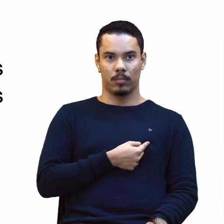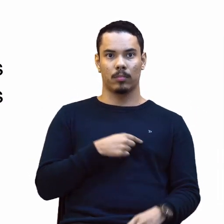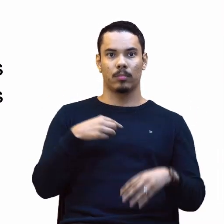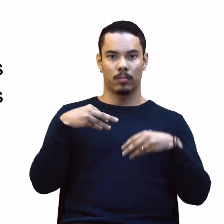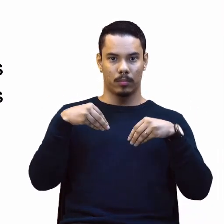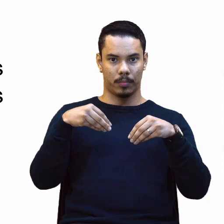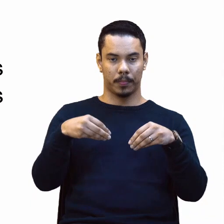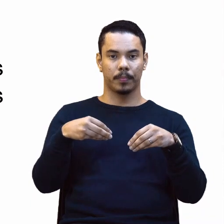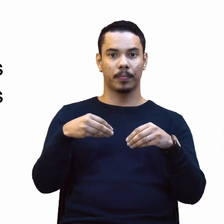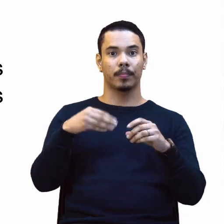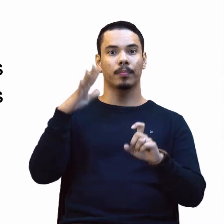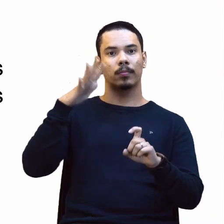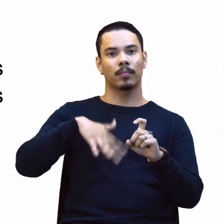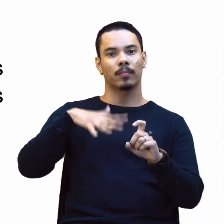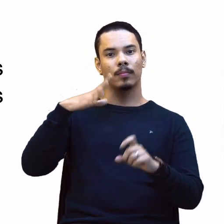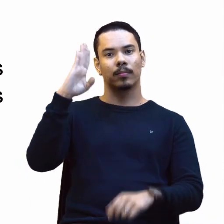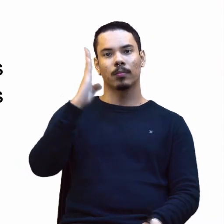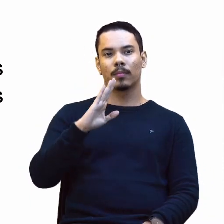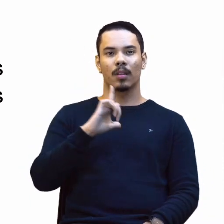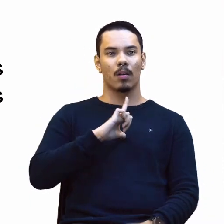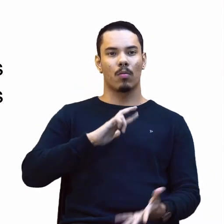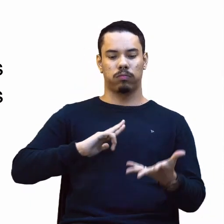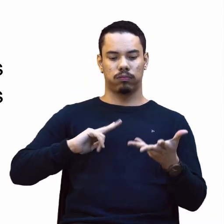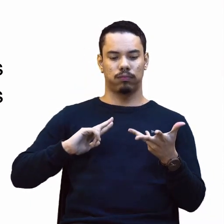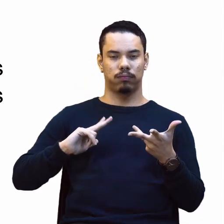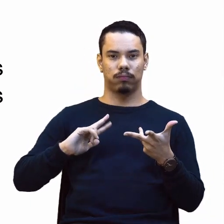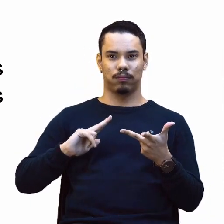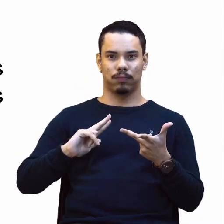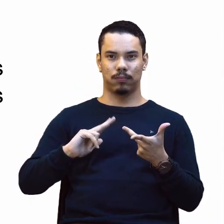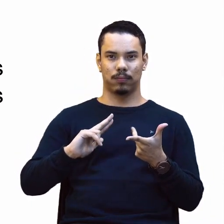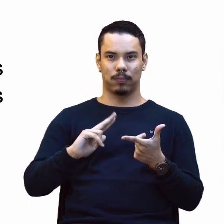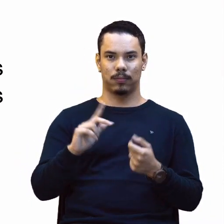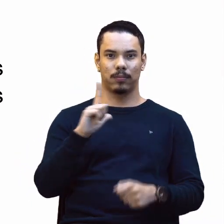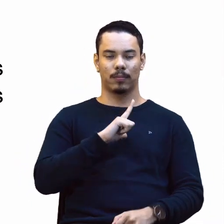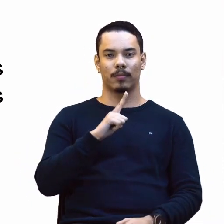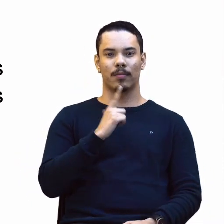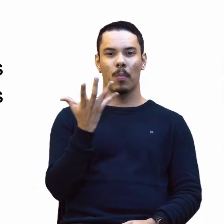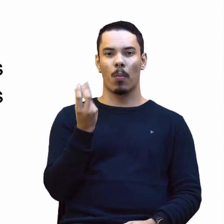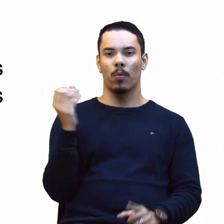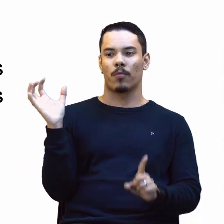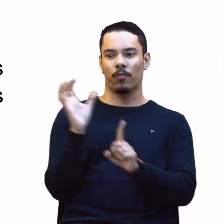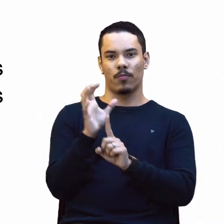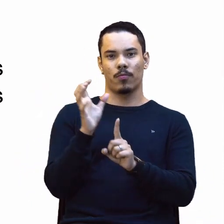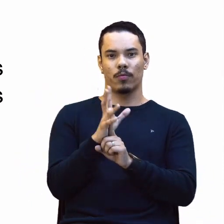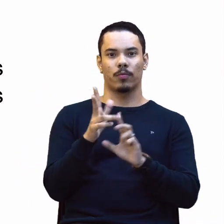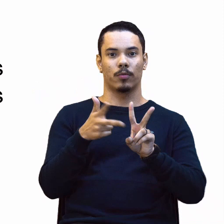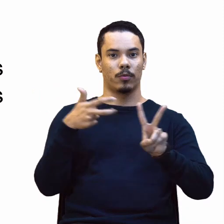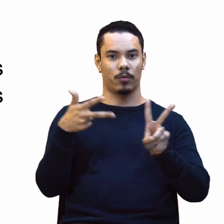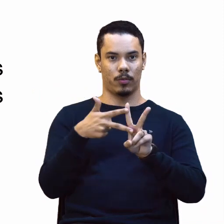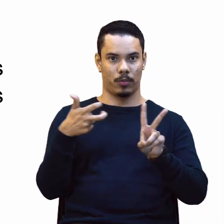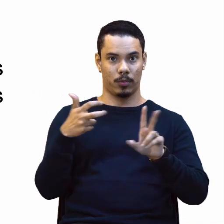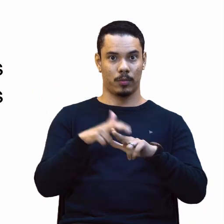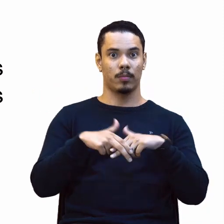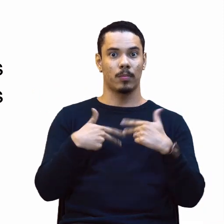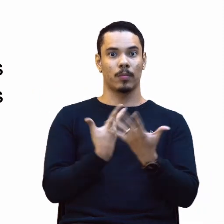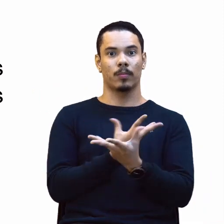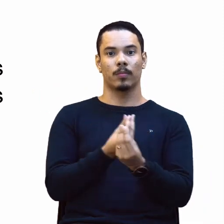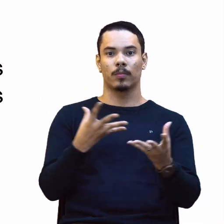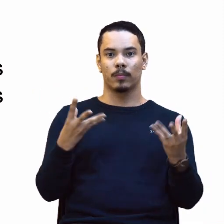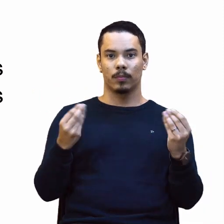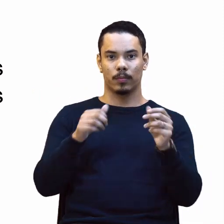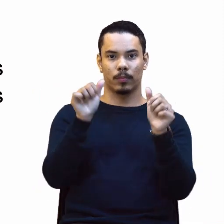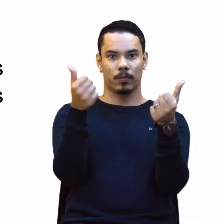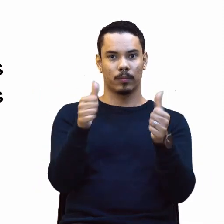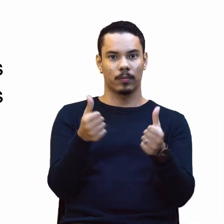A mitologia brasileira é riquíssima e tem fortes influências indígenas. Muitos deuses e deusas nacionais são